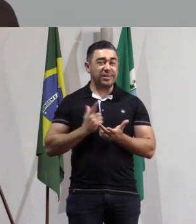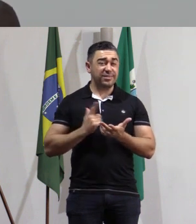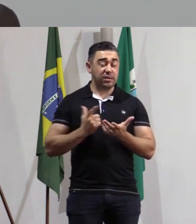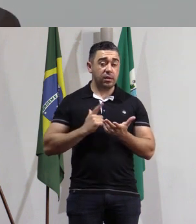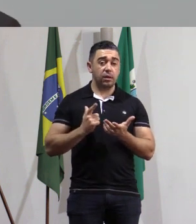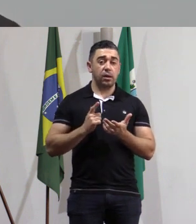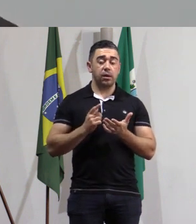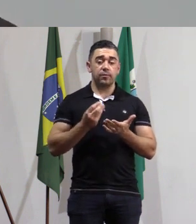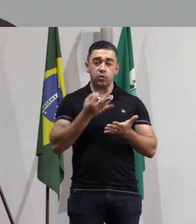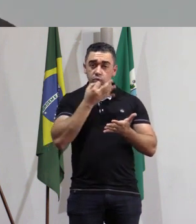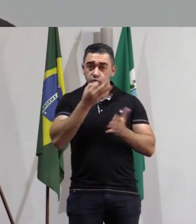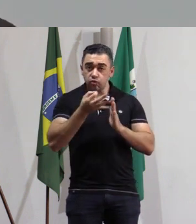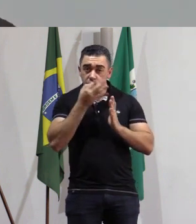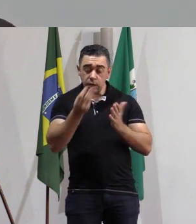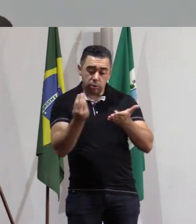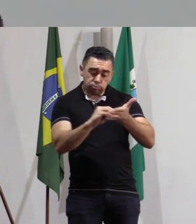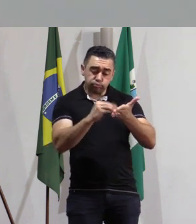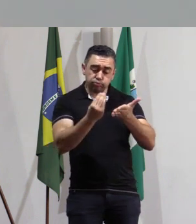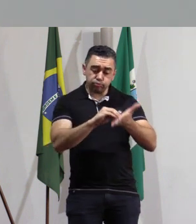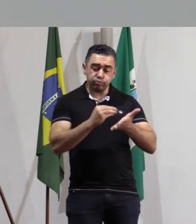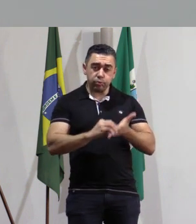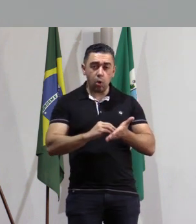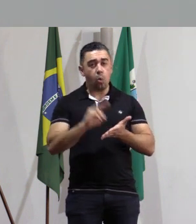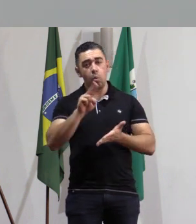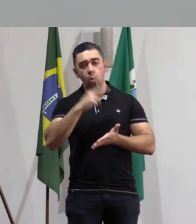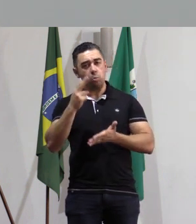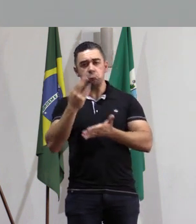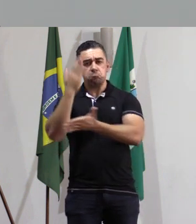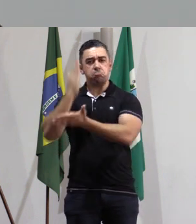aperfeiçoar, sugerir ou rejeitar